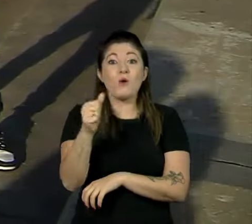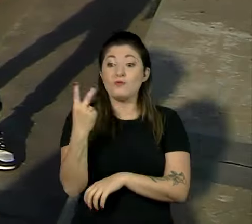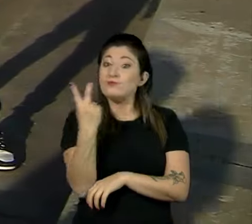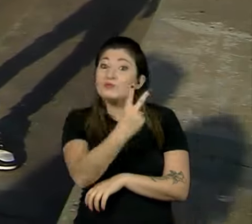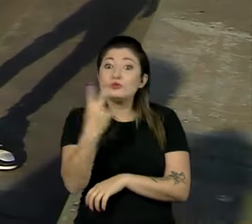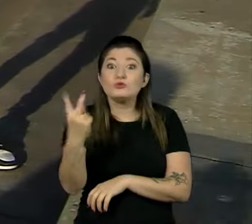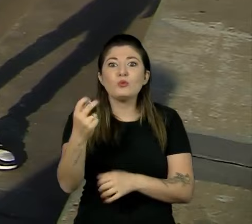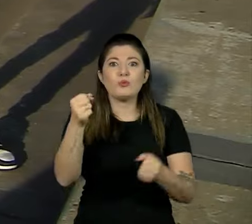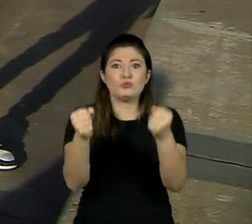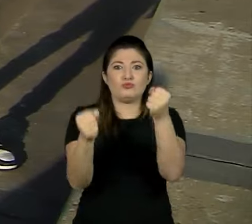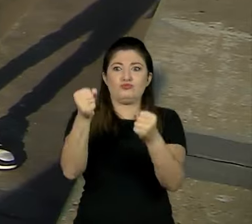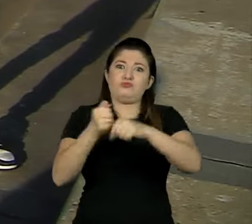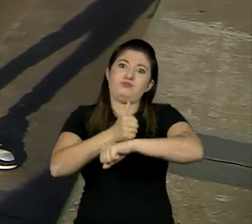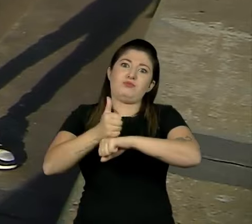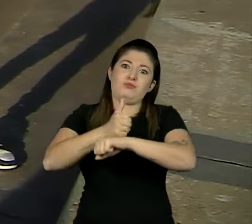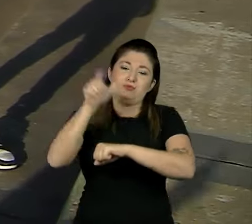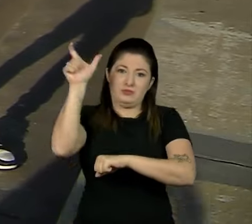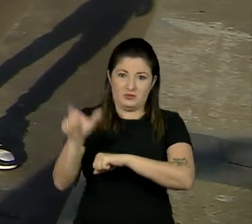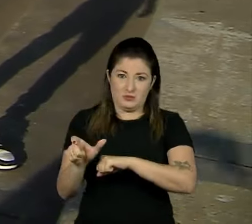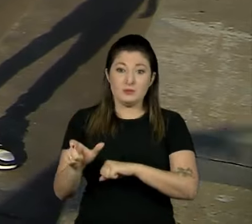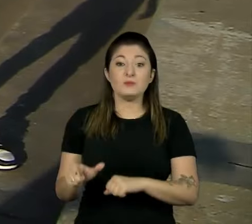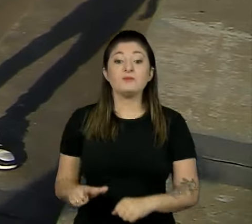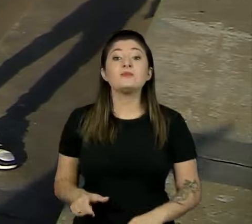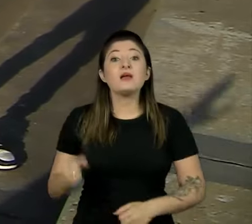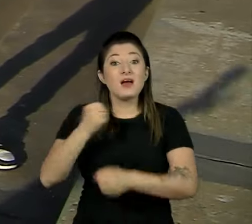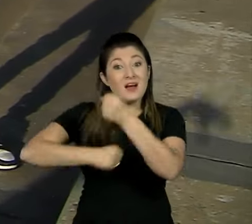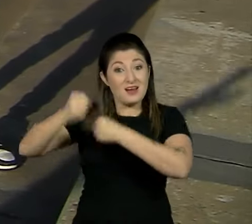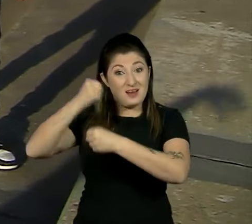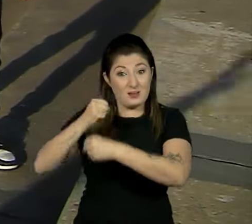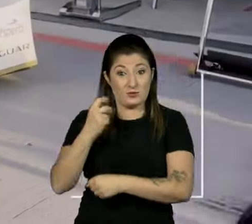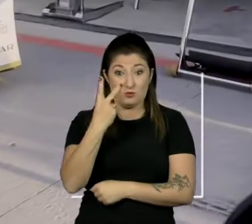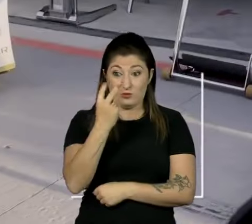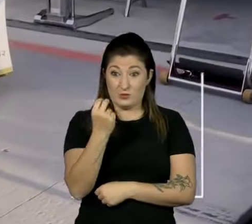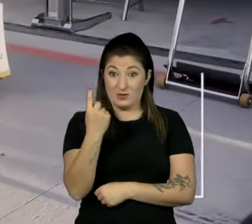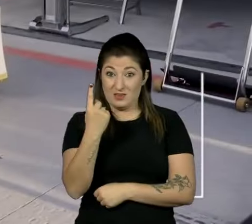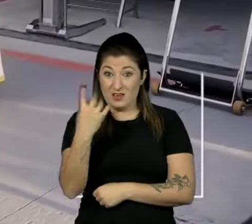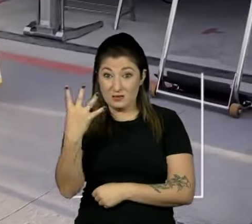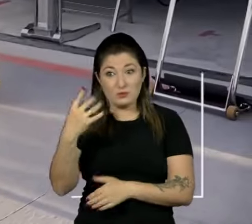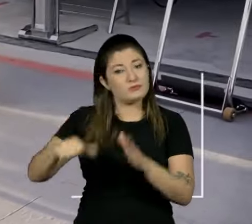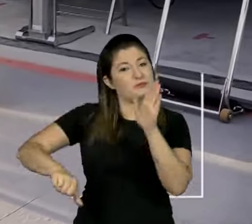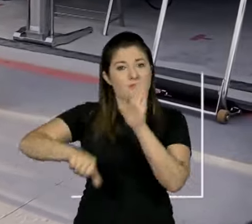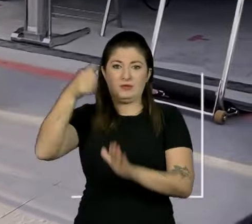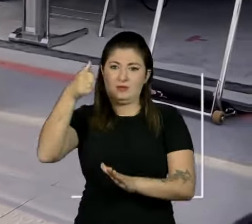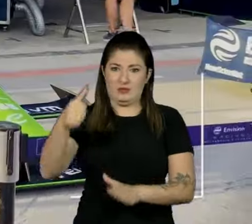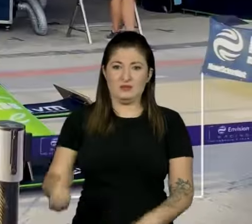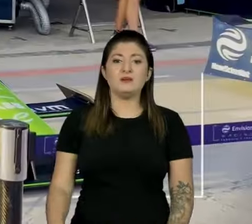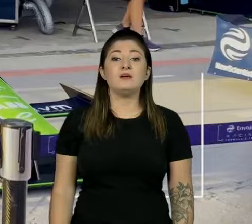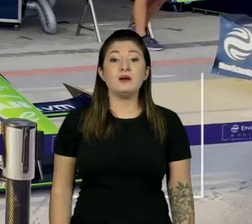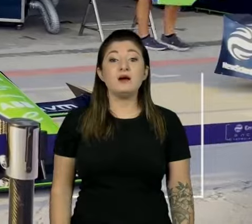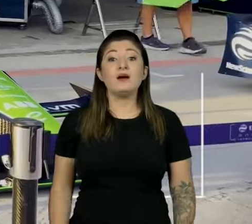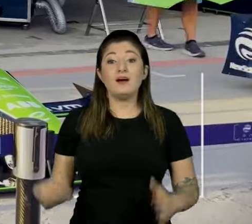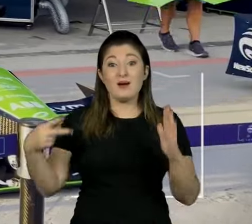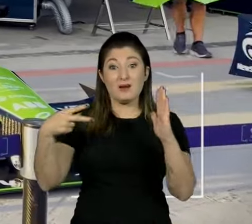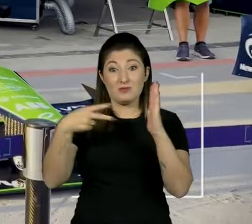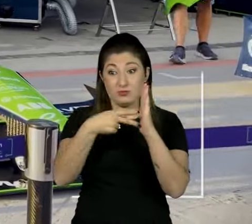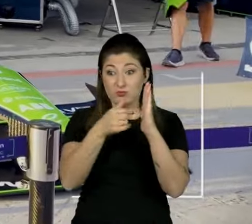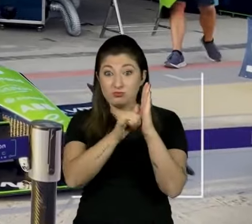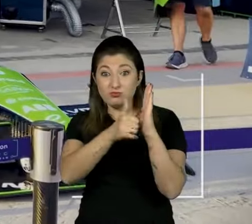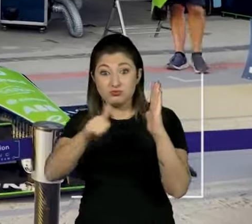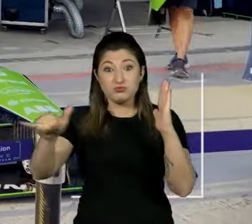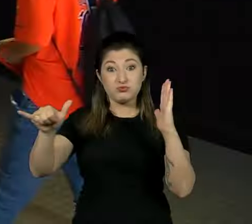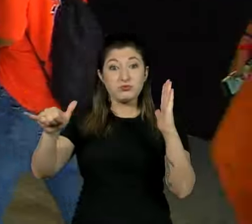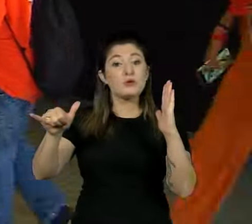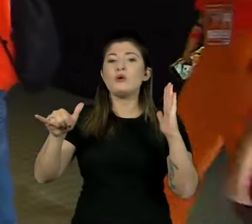Na Fórmula E, os carros são 100% elétricos, movidos sempre por baterias, ou seja, menos poluentes ao